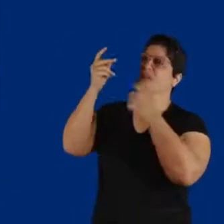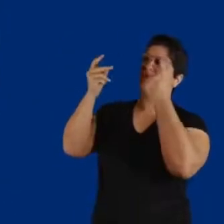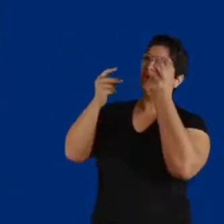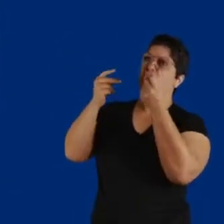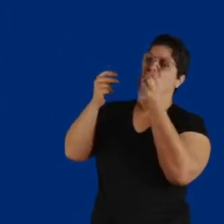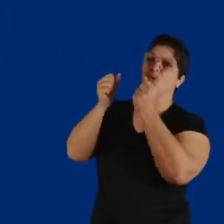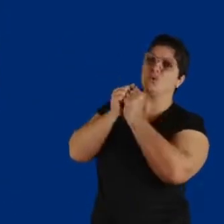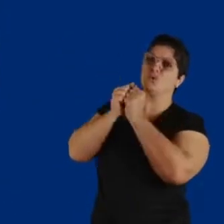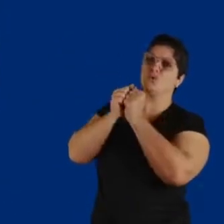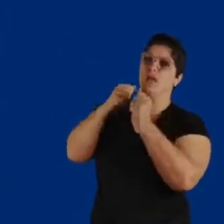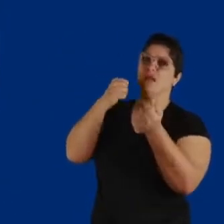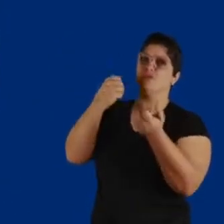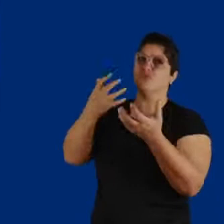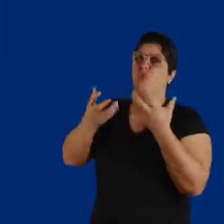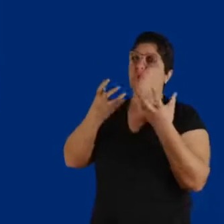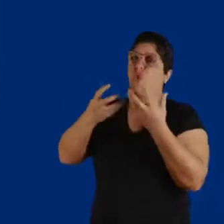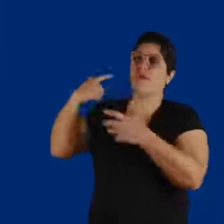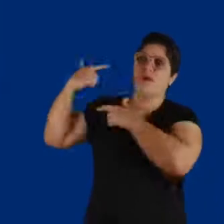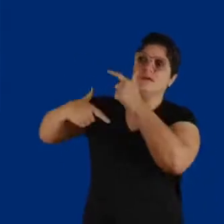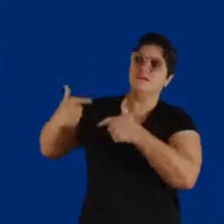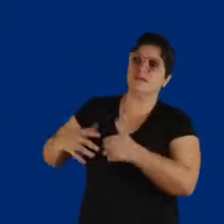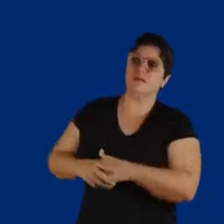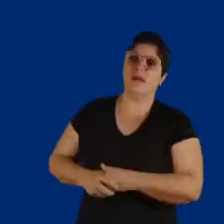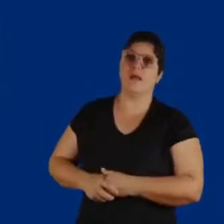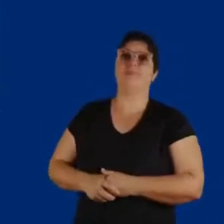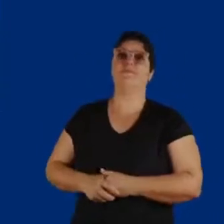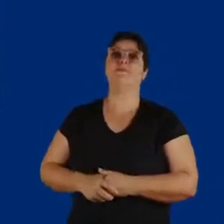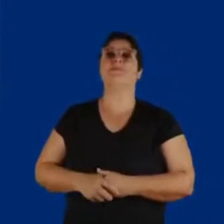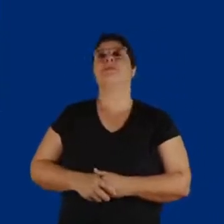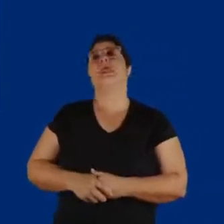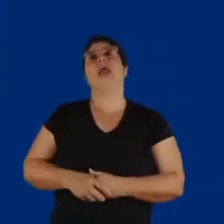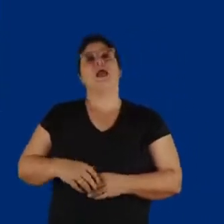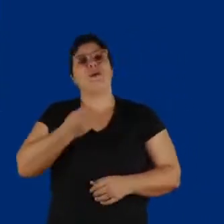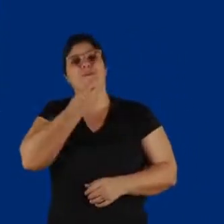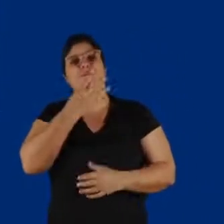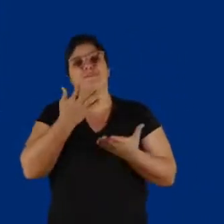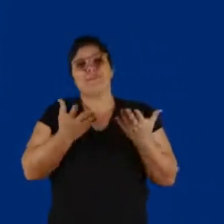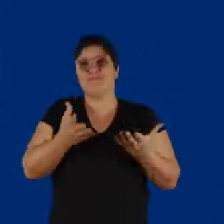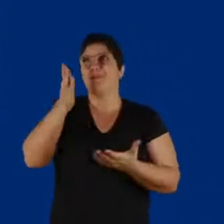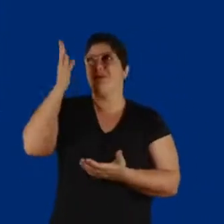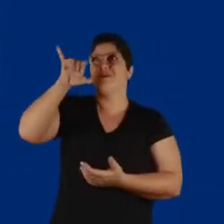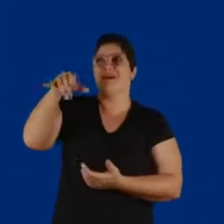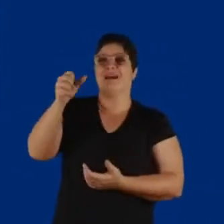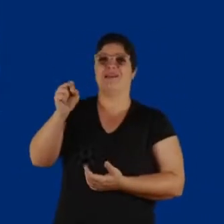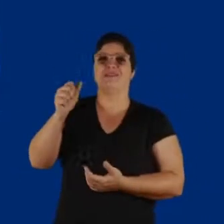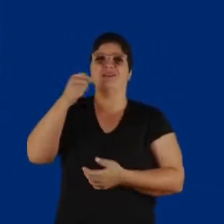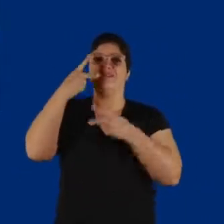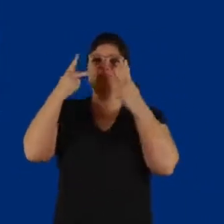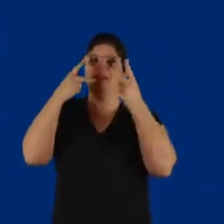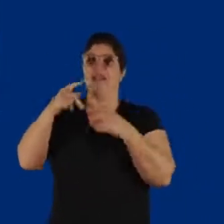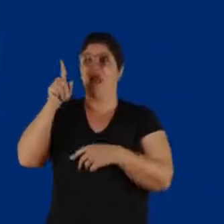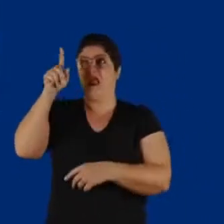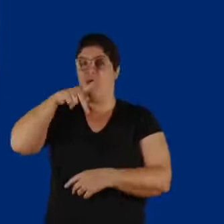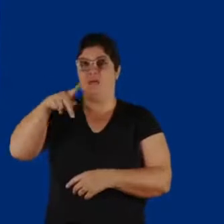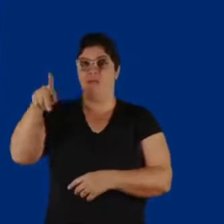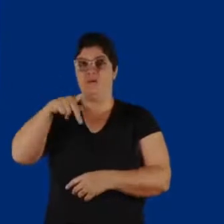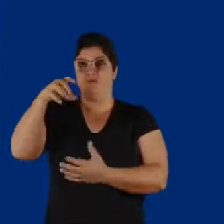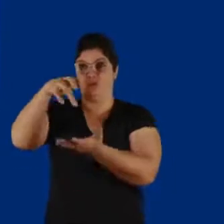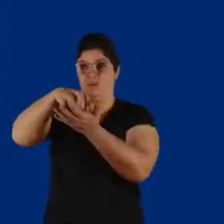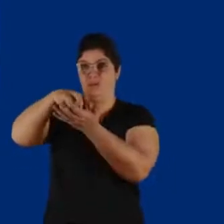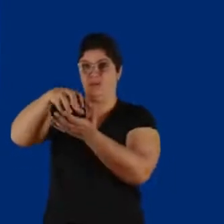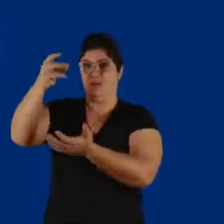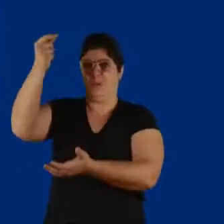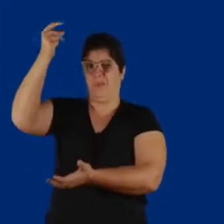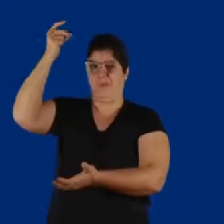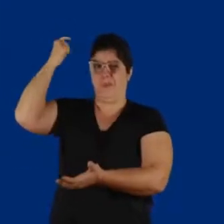Jasmine conceituar o que é a psiquiatria transcultural, né? Até mesmo porque ela é professora desse centro, que é um dos mais antigos do mundo,